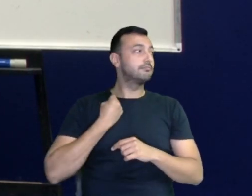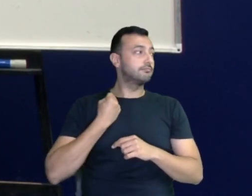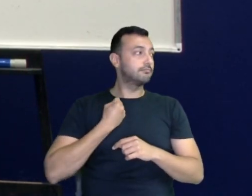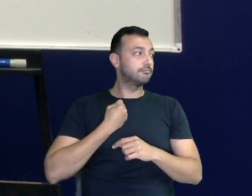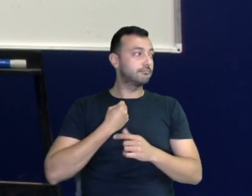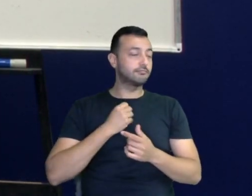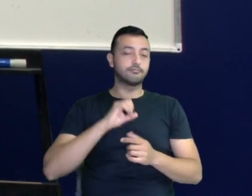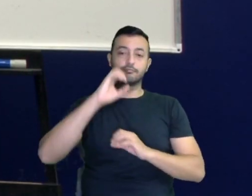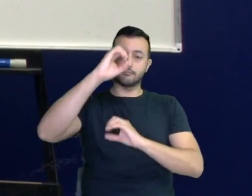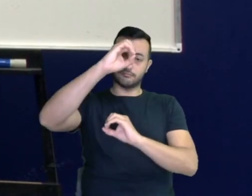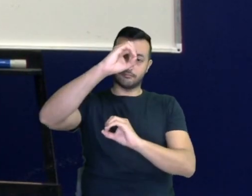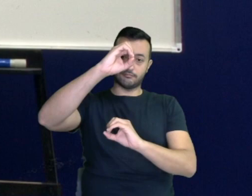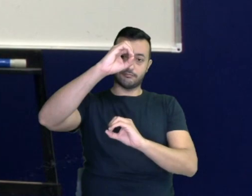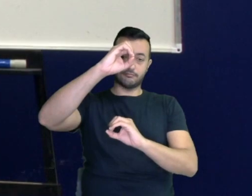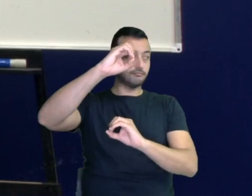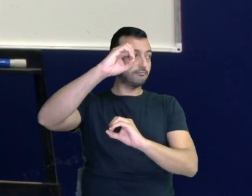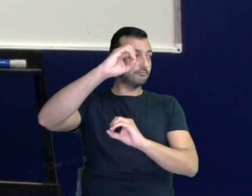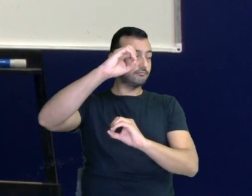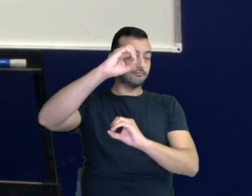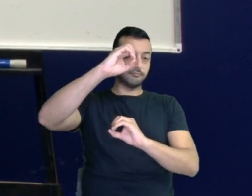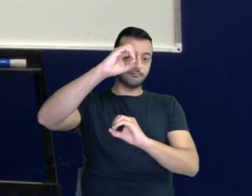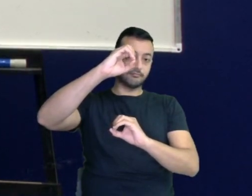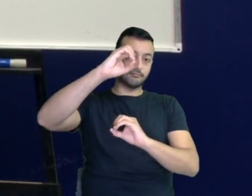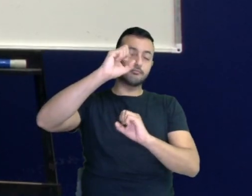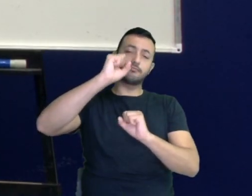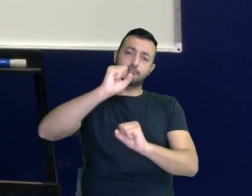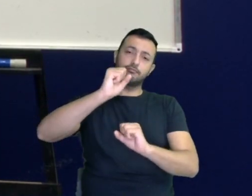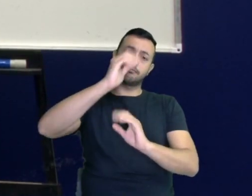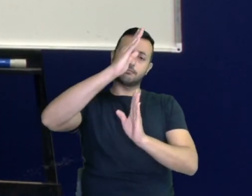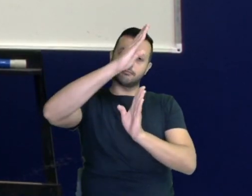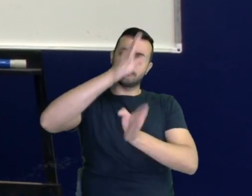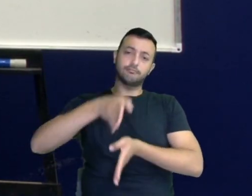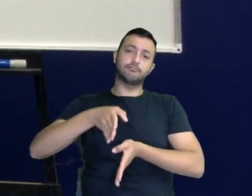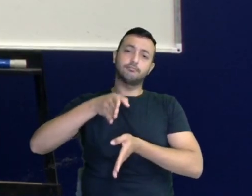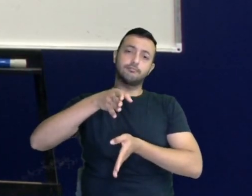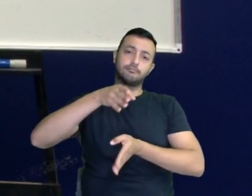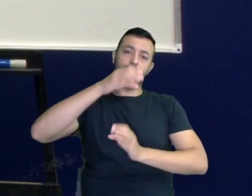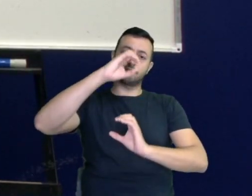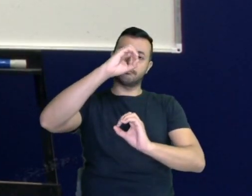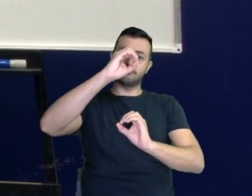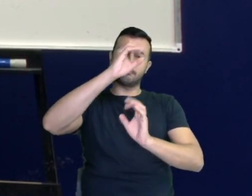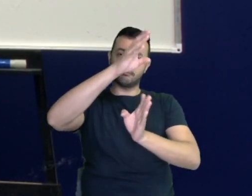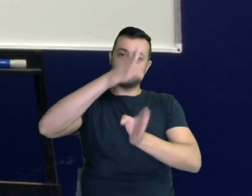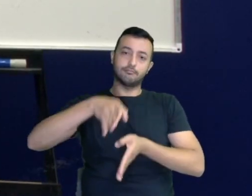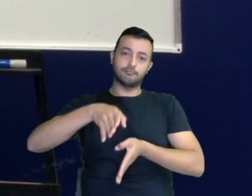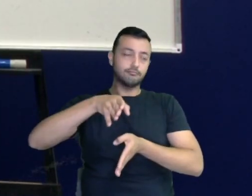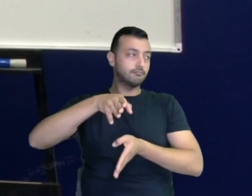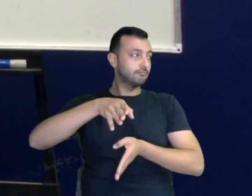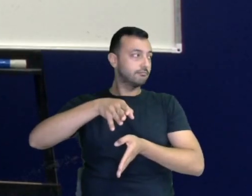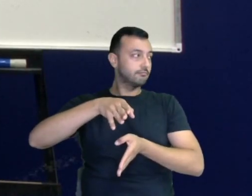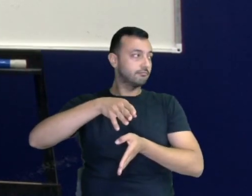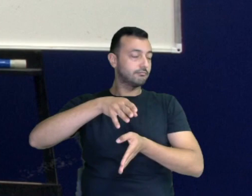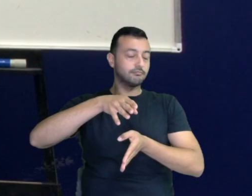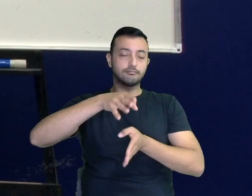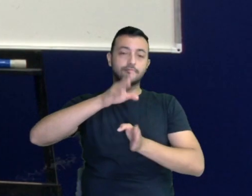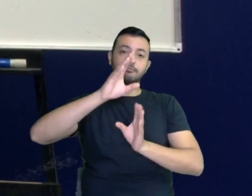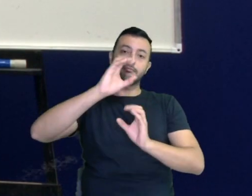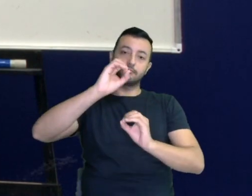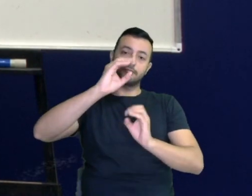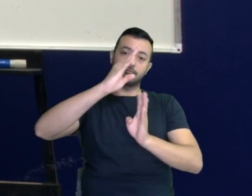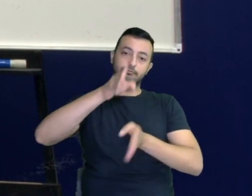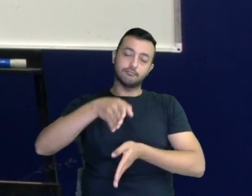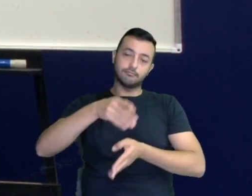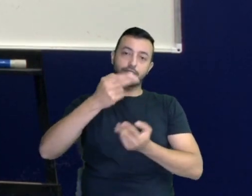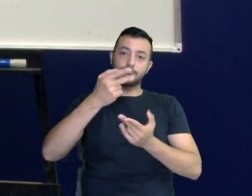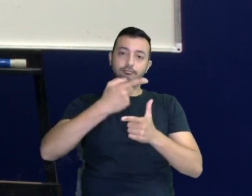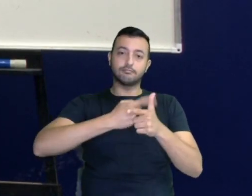que terminam com zeros aqui, ó, a gente pode simplificar, cortar esse zero. Significa dividir o numerador e denominador por